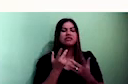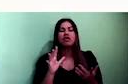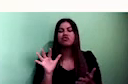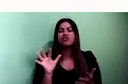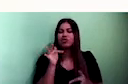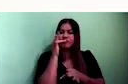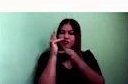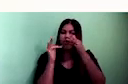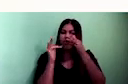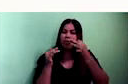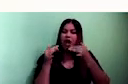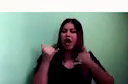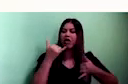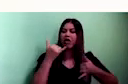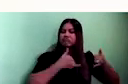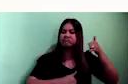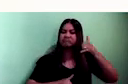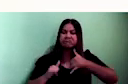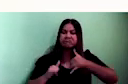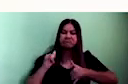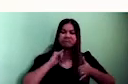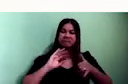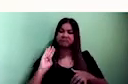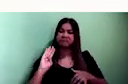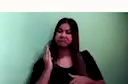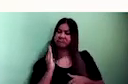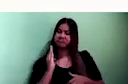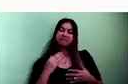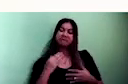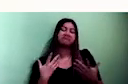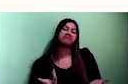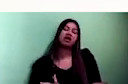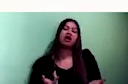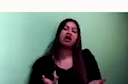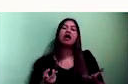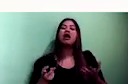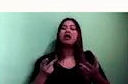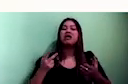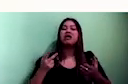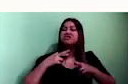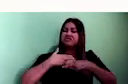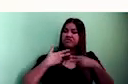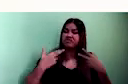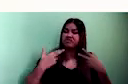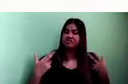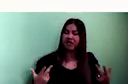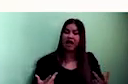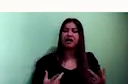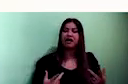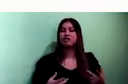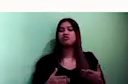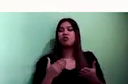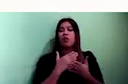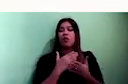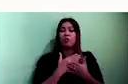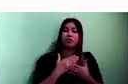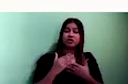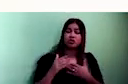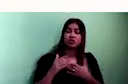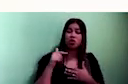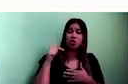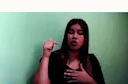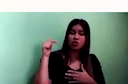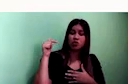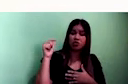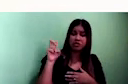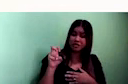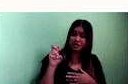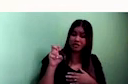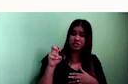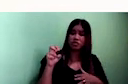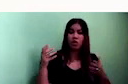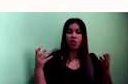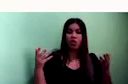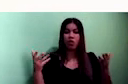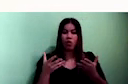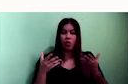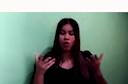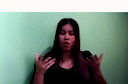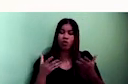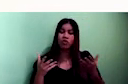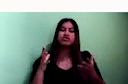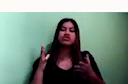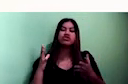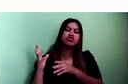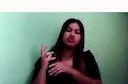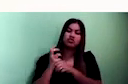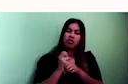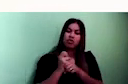bioenergética, tá? Então, são várias outras incluídas que começamos só com 6, agora a gente já está aí chegando em 29. Eu sei